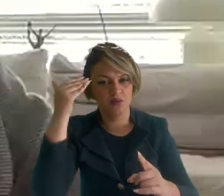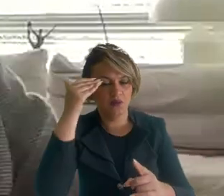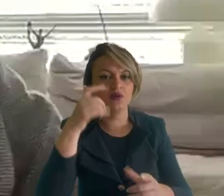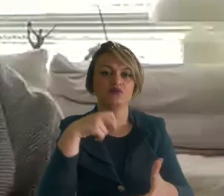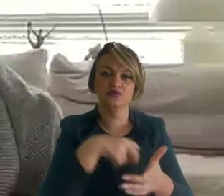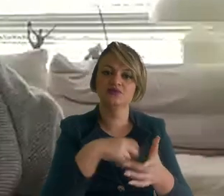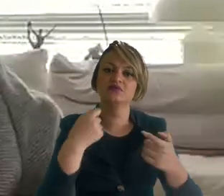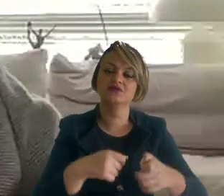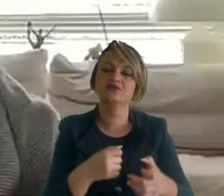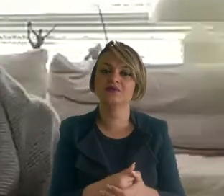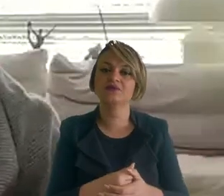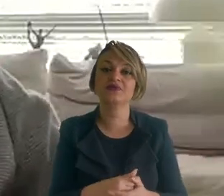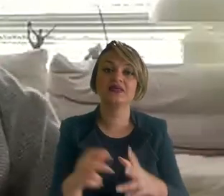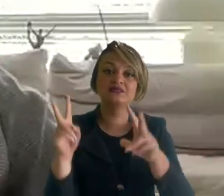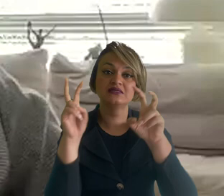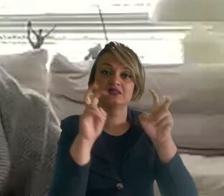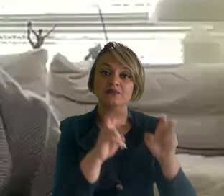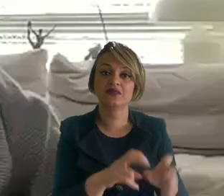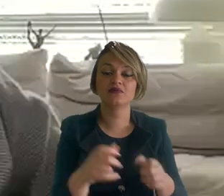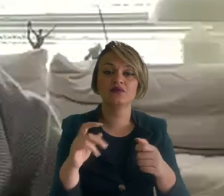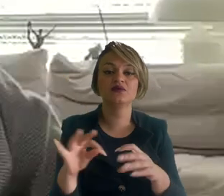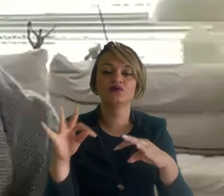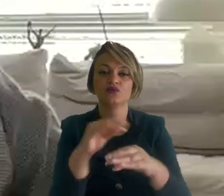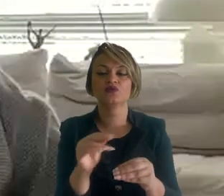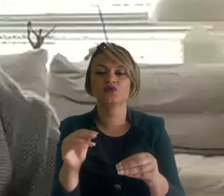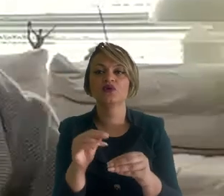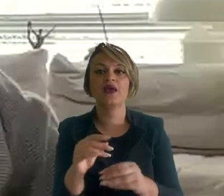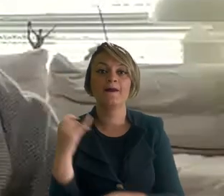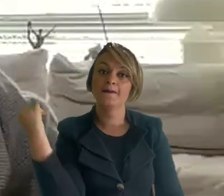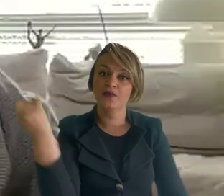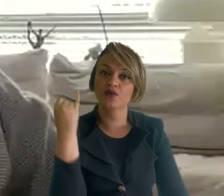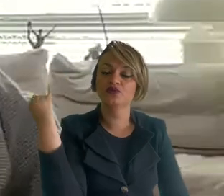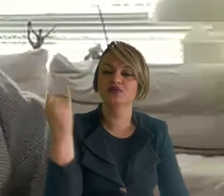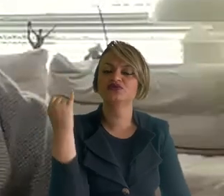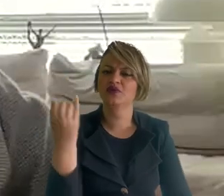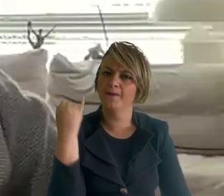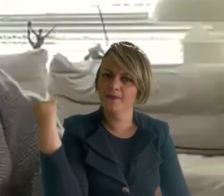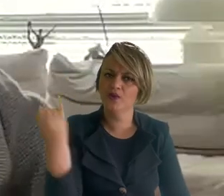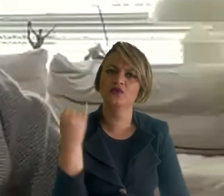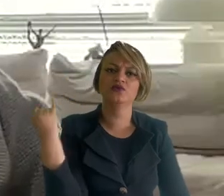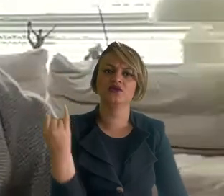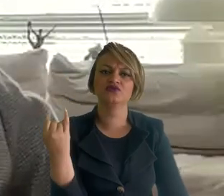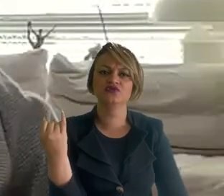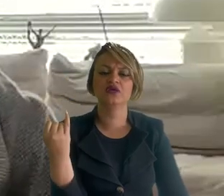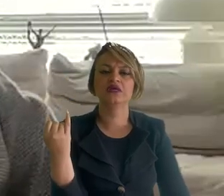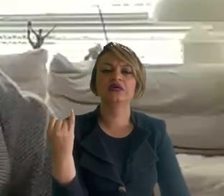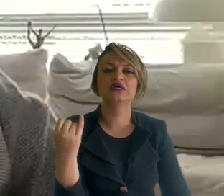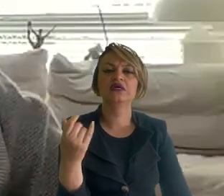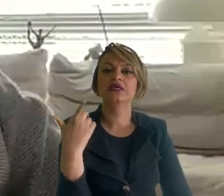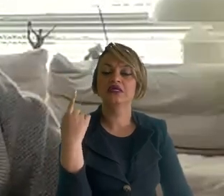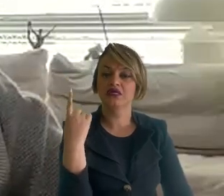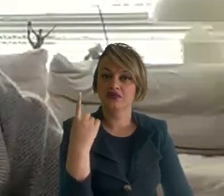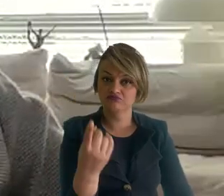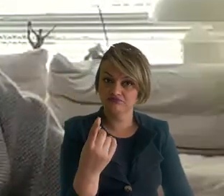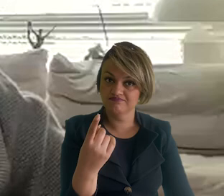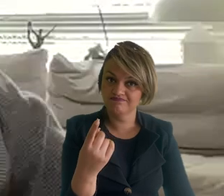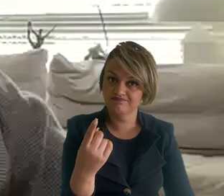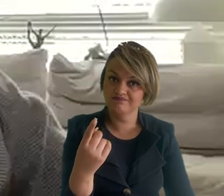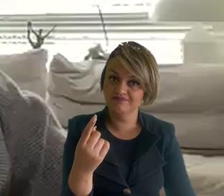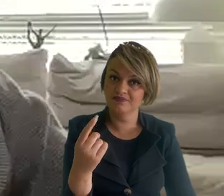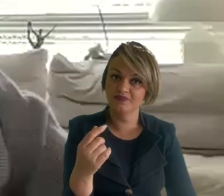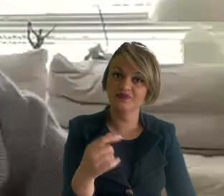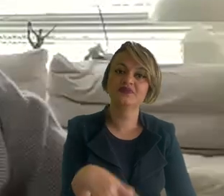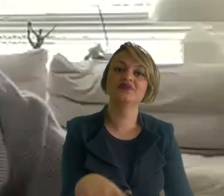essas questões todas elas são postas como cruciais fundamentais e de primeira ordem na